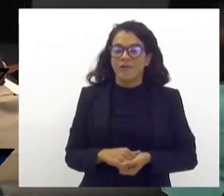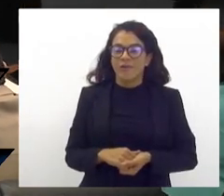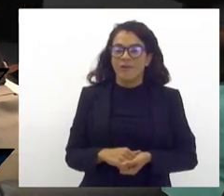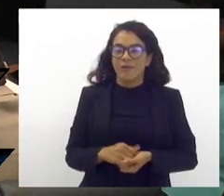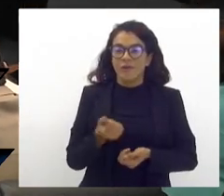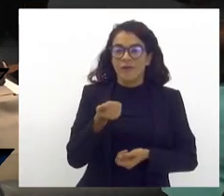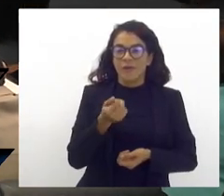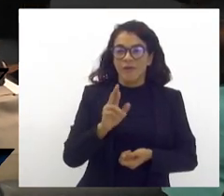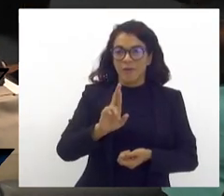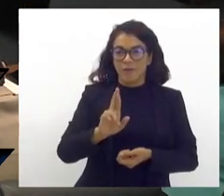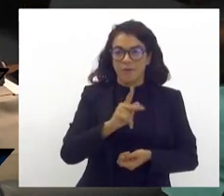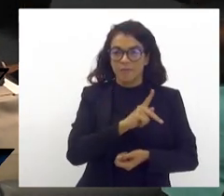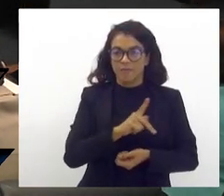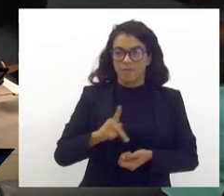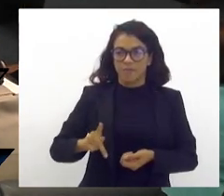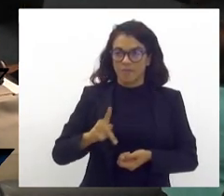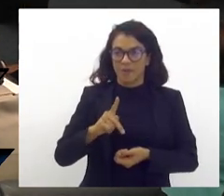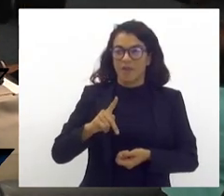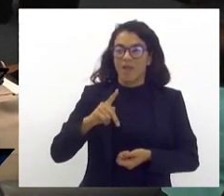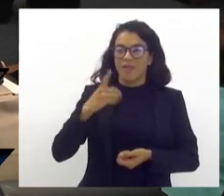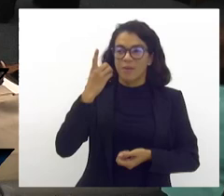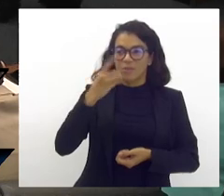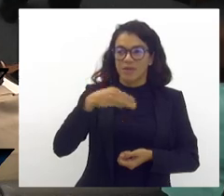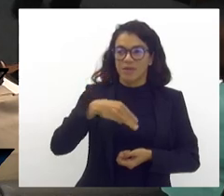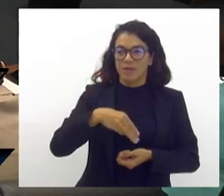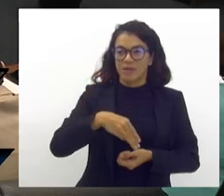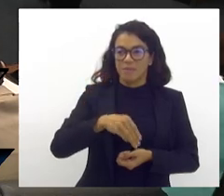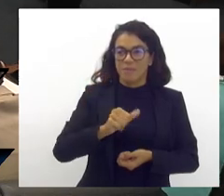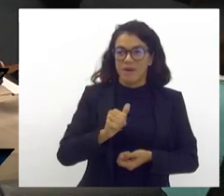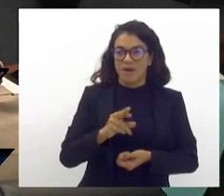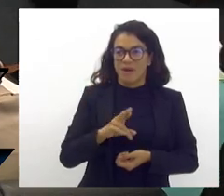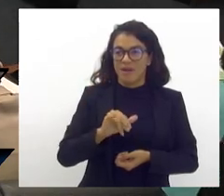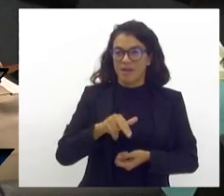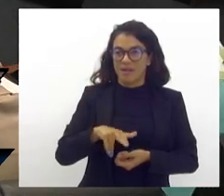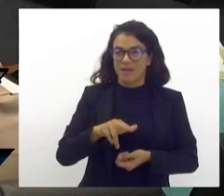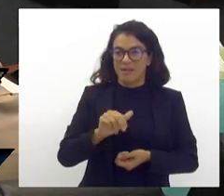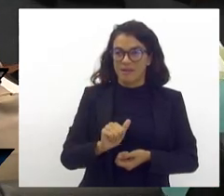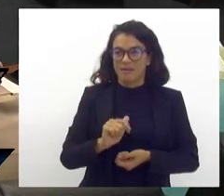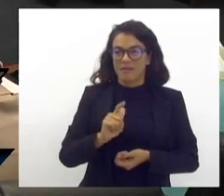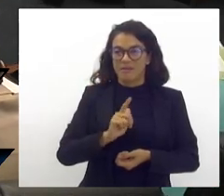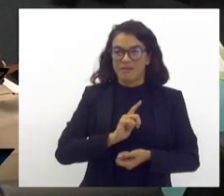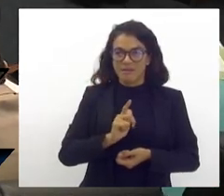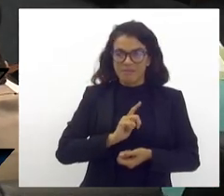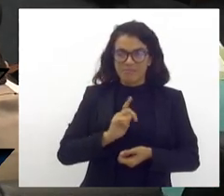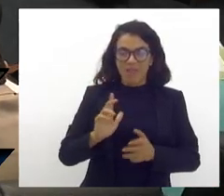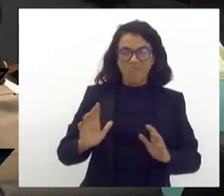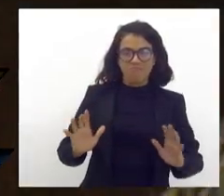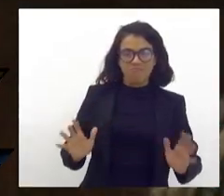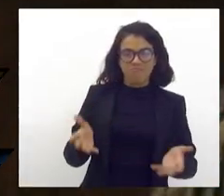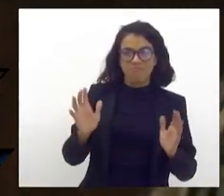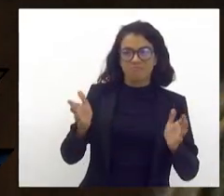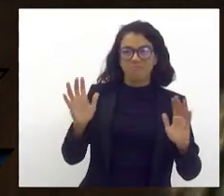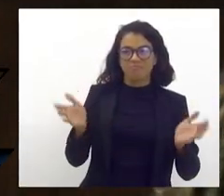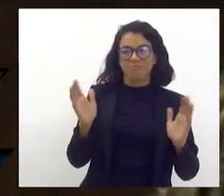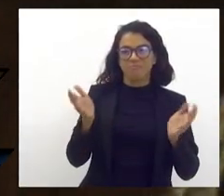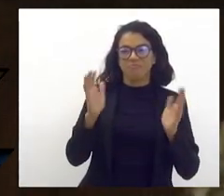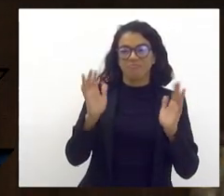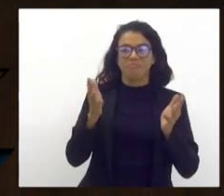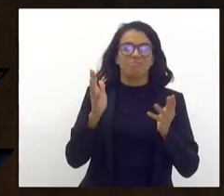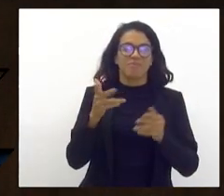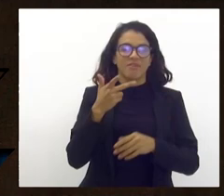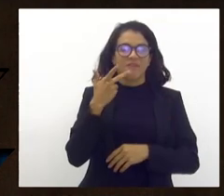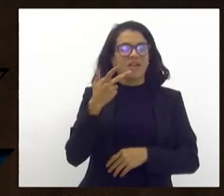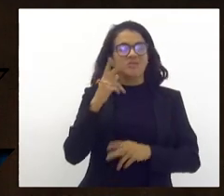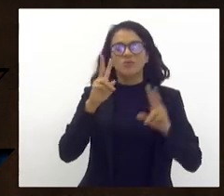Senhor presidente, a deputada Marina do MST tem aí, engrandece essa casa, declarando